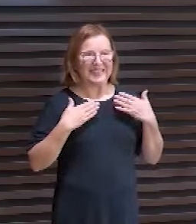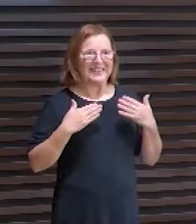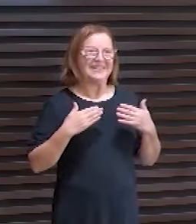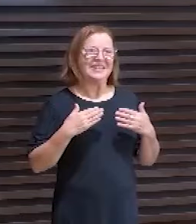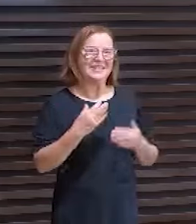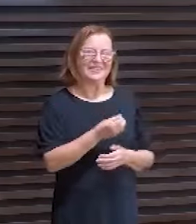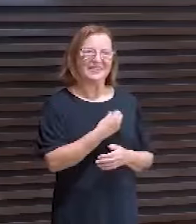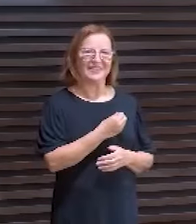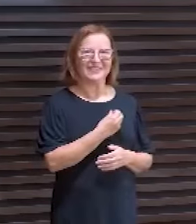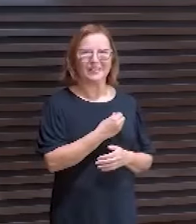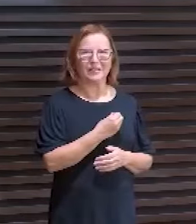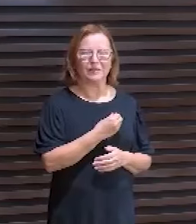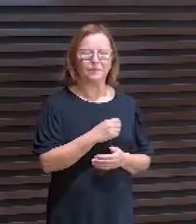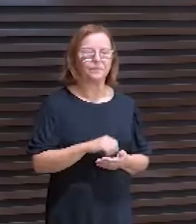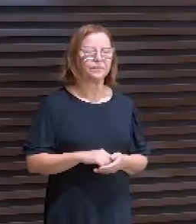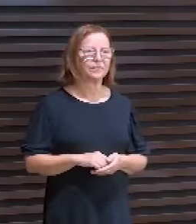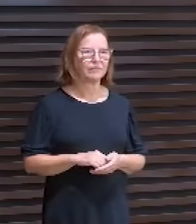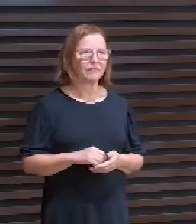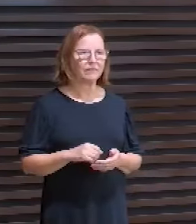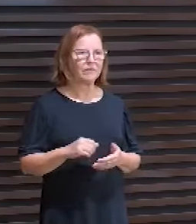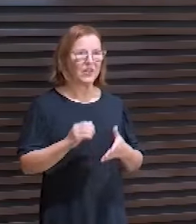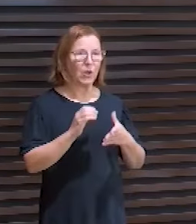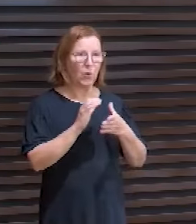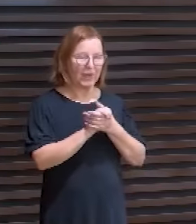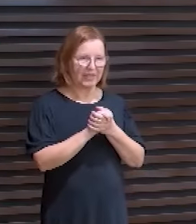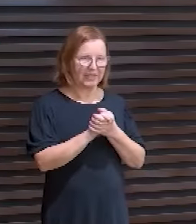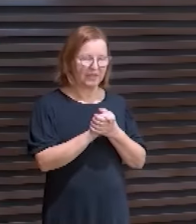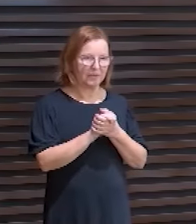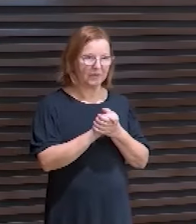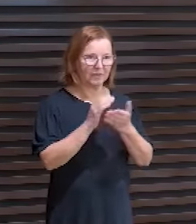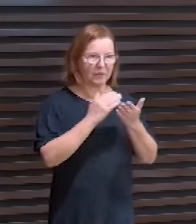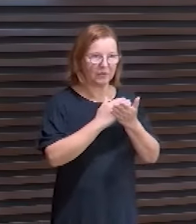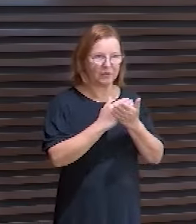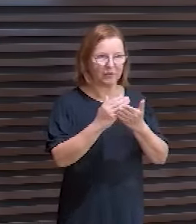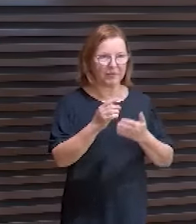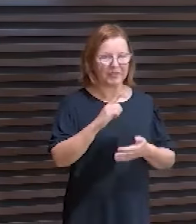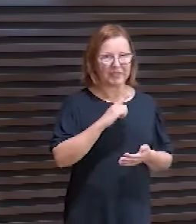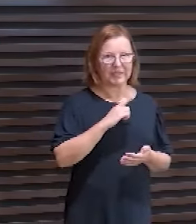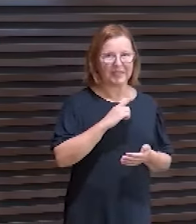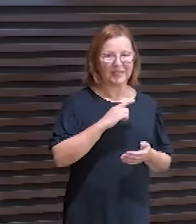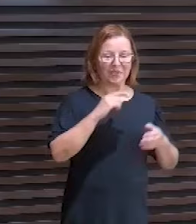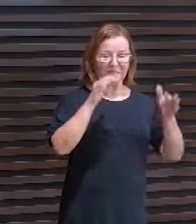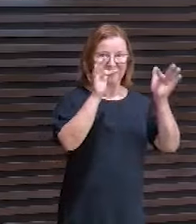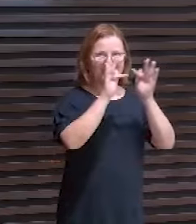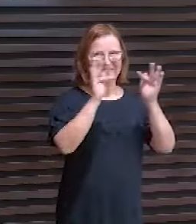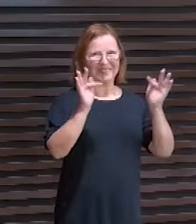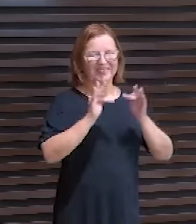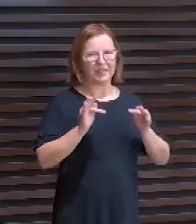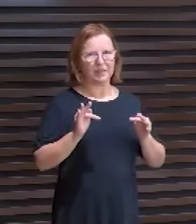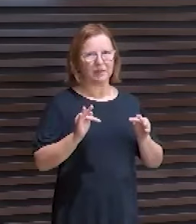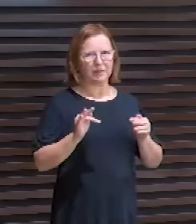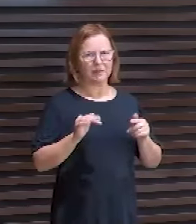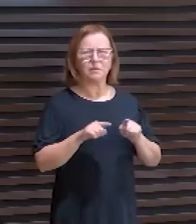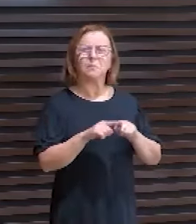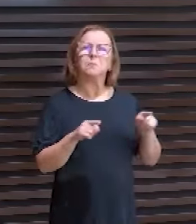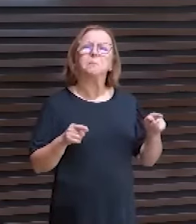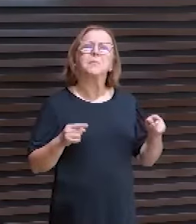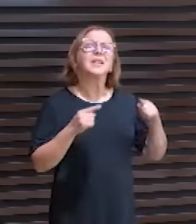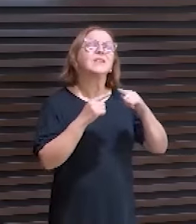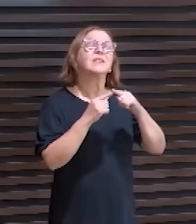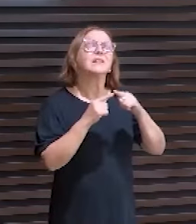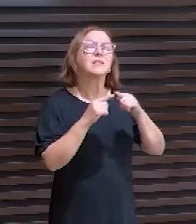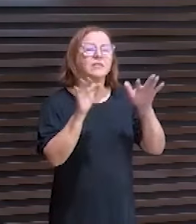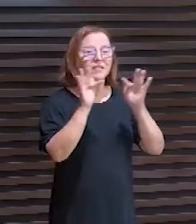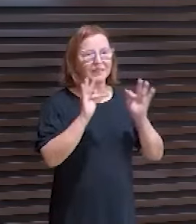viver o casamento passa a ter sim felicidade mas que tipo de felicidade